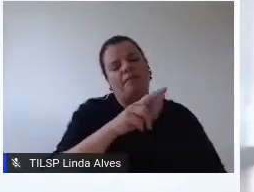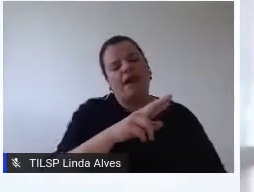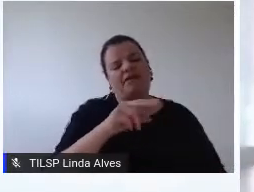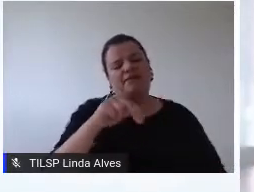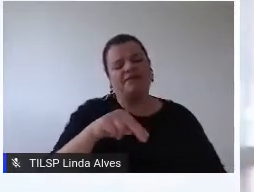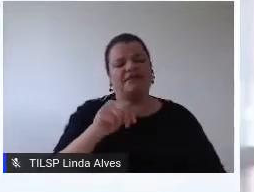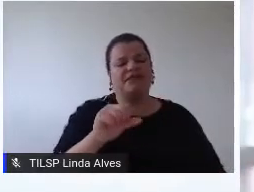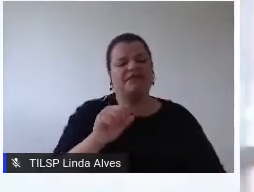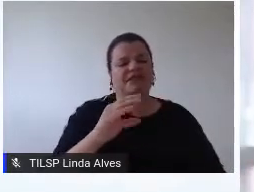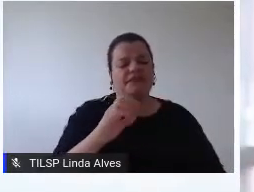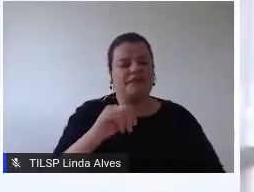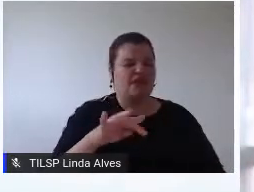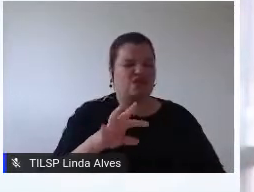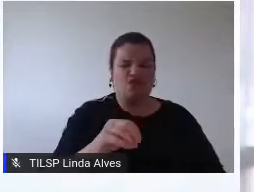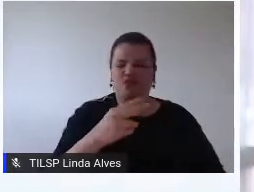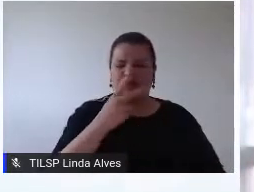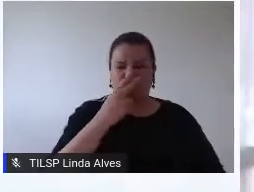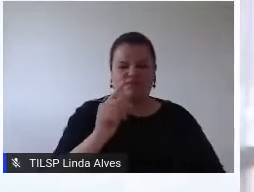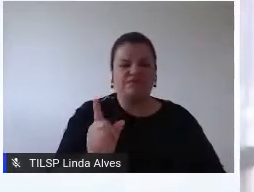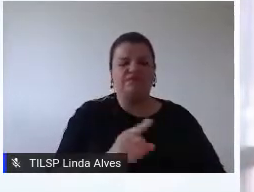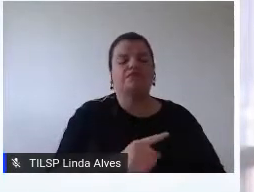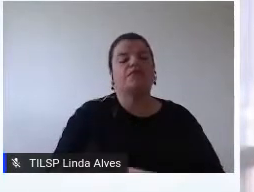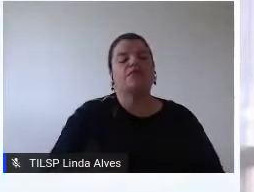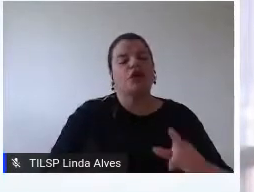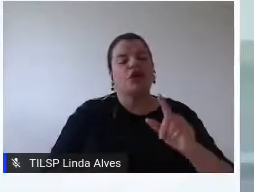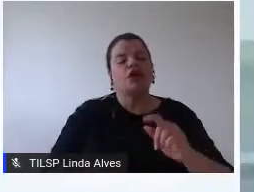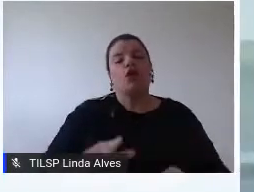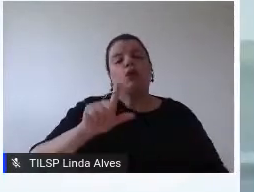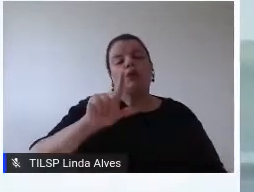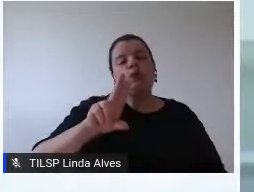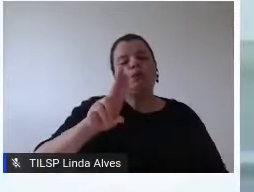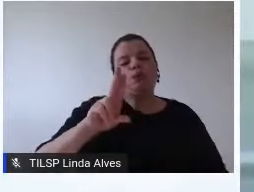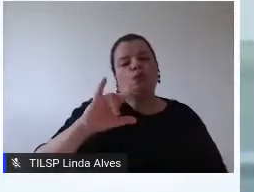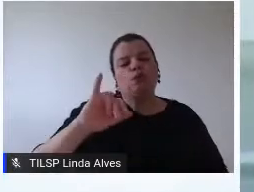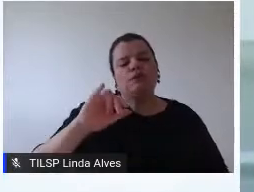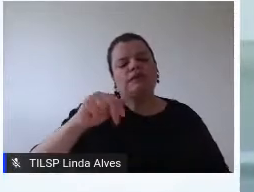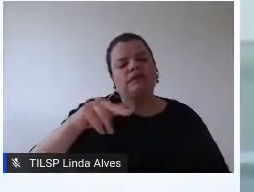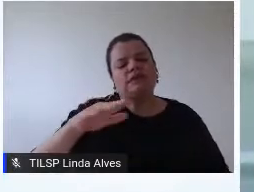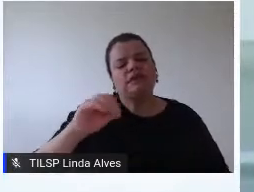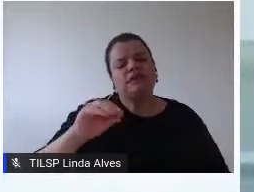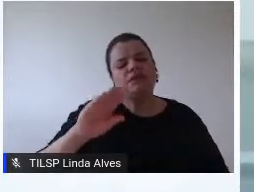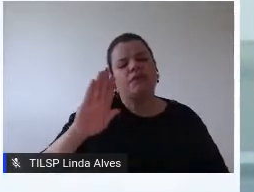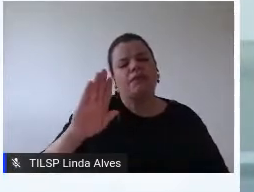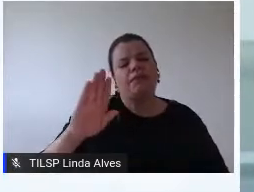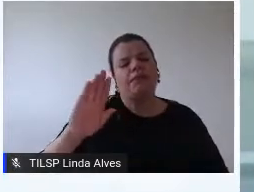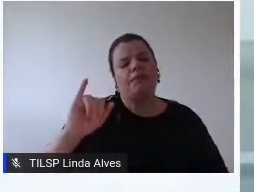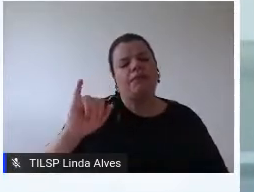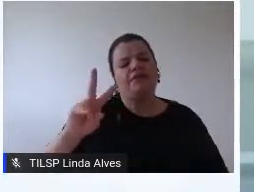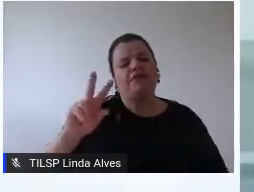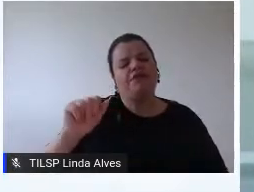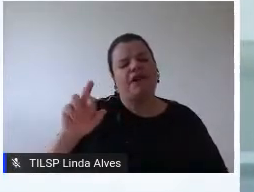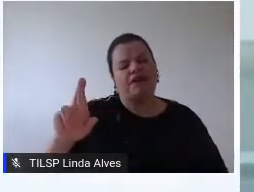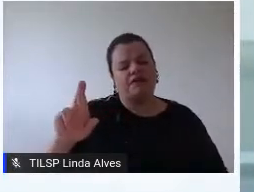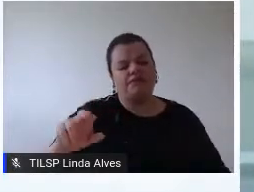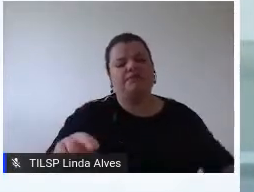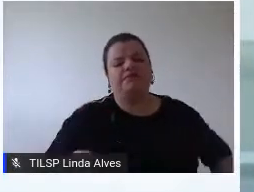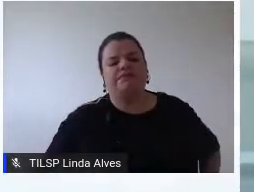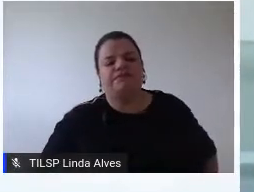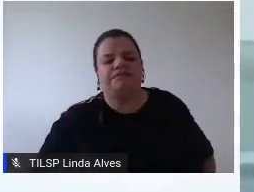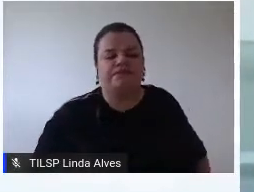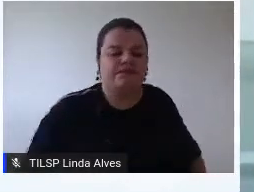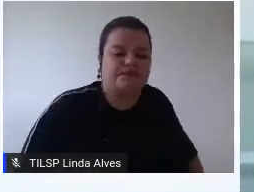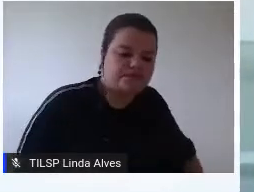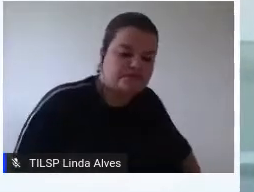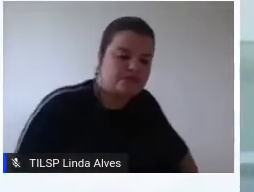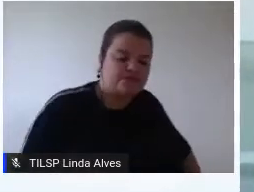Na sequência, você coloca aqui Luciano Bivar. Luciano Bivar, o problema do Bivar, primeiro, é que